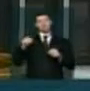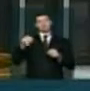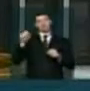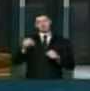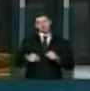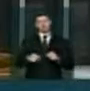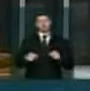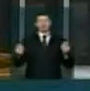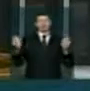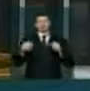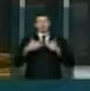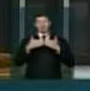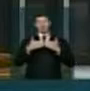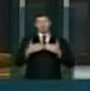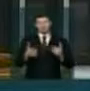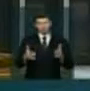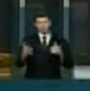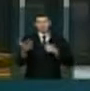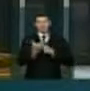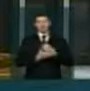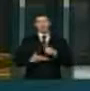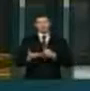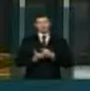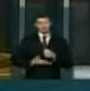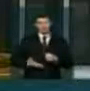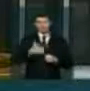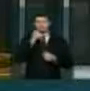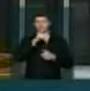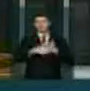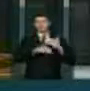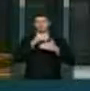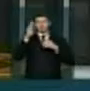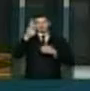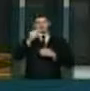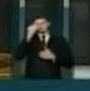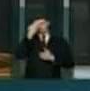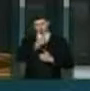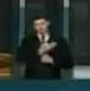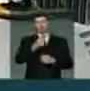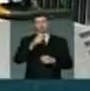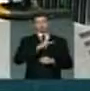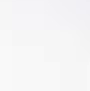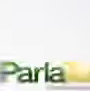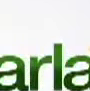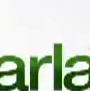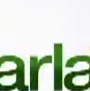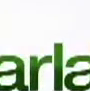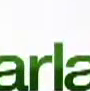sinônimo, a porta, a base de lançamento do desenvolvimento nacional. Muito obrigado, senhor.